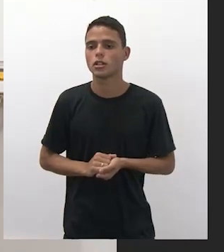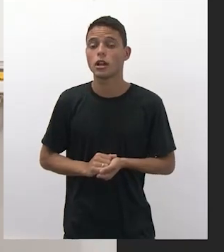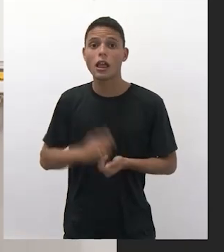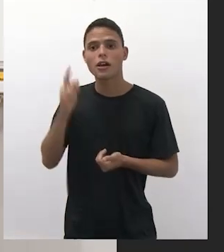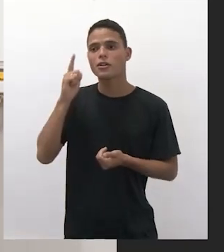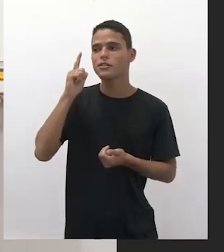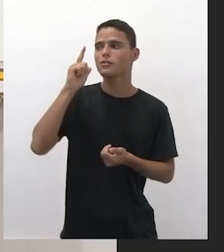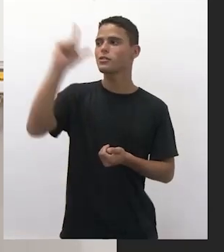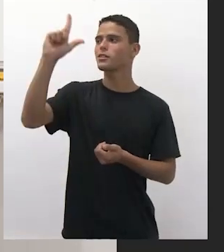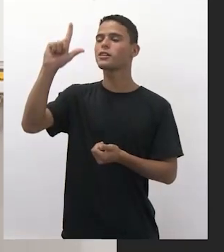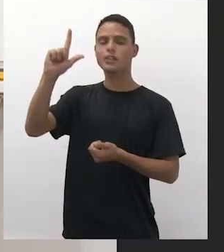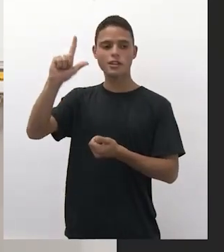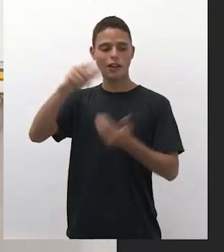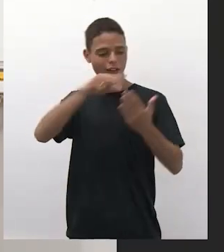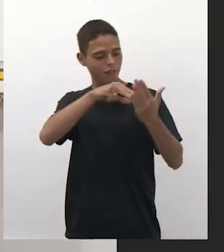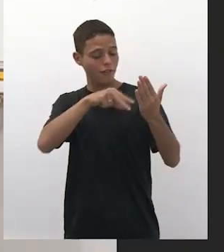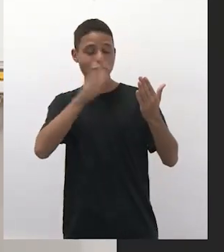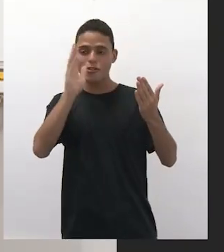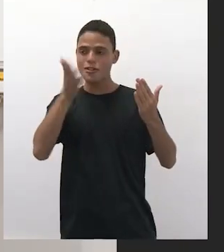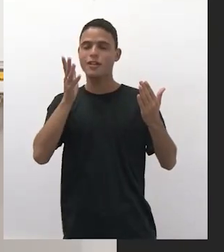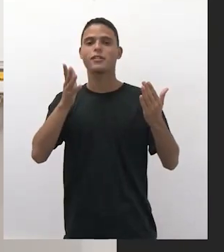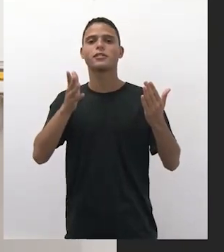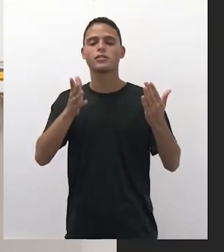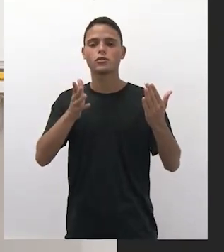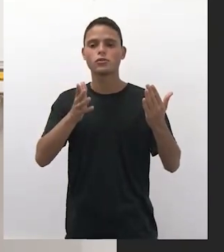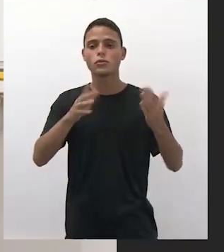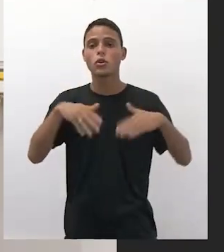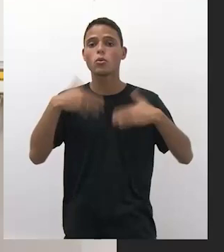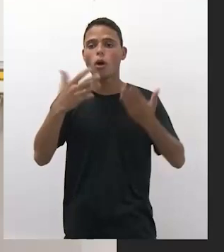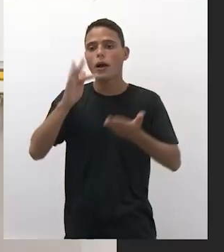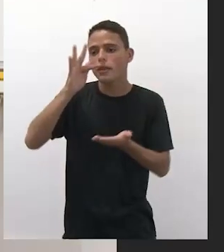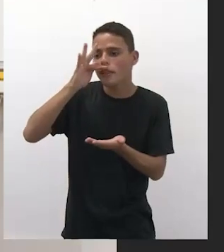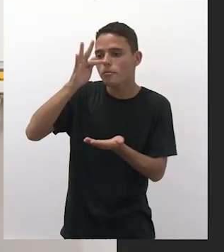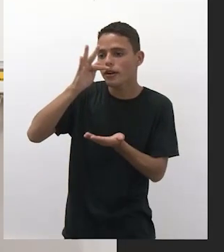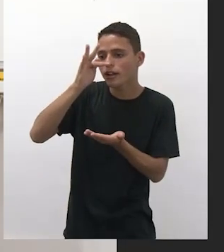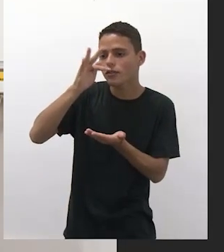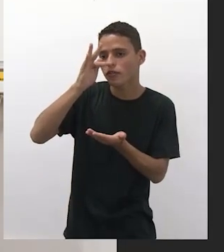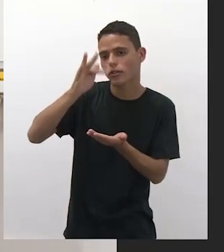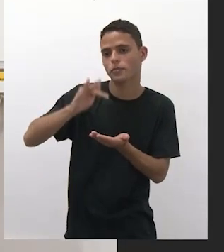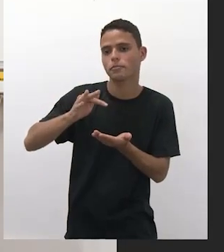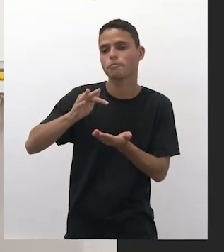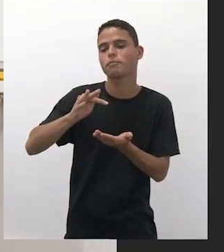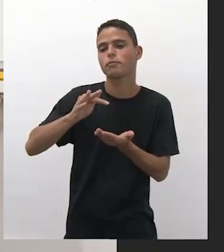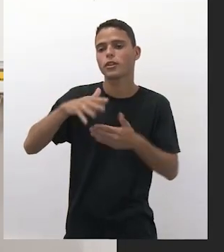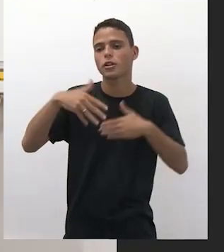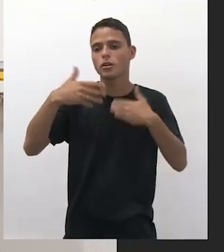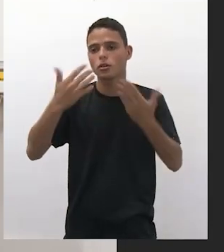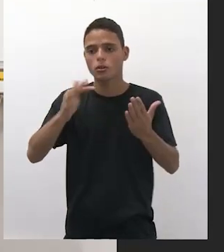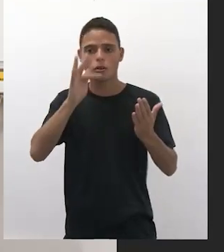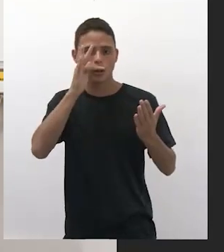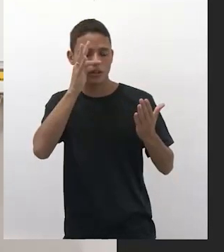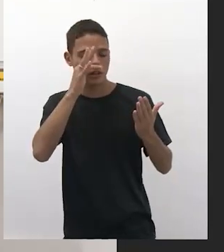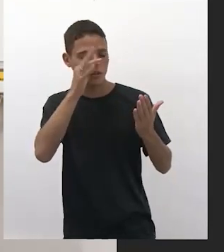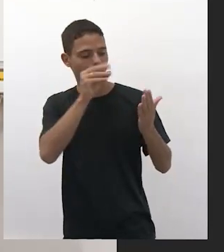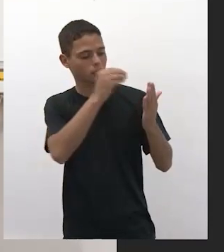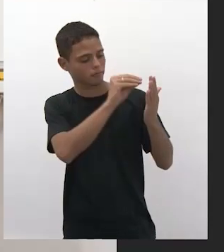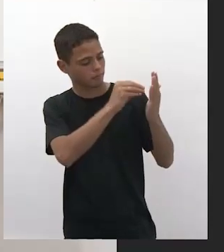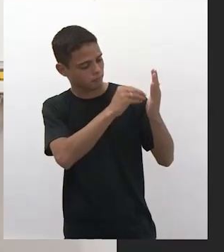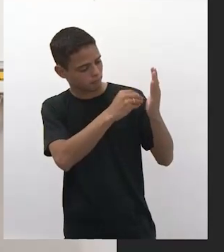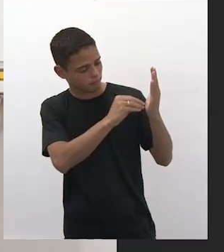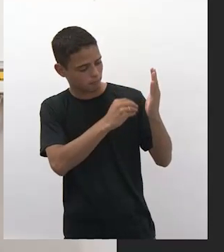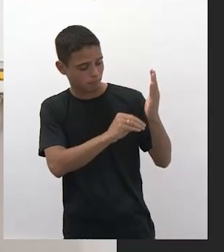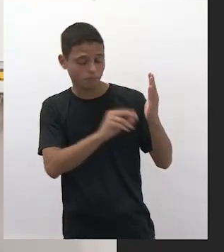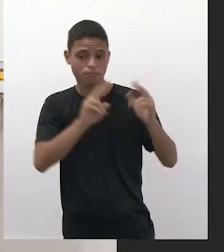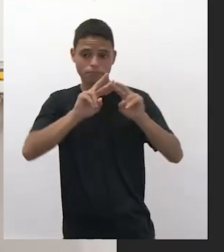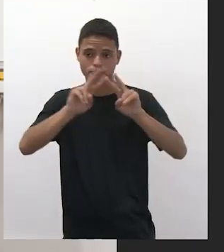que eu acho que eu consegui ler sozinha foi esse livro da Margarida, que era o da Margarida Friorenta, o título